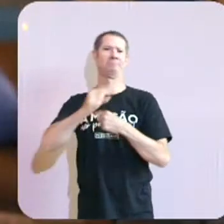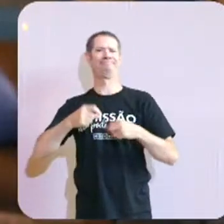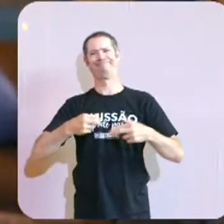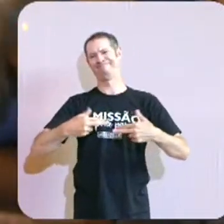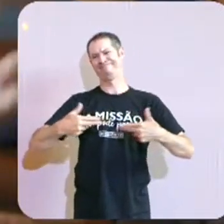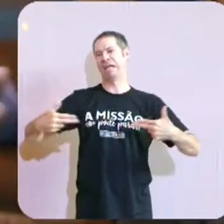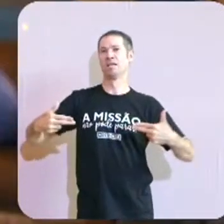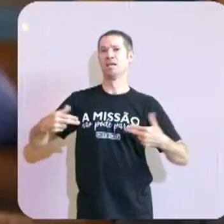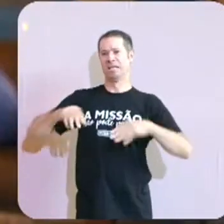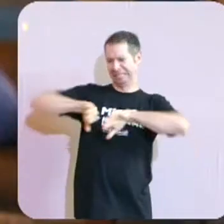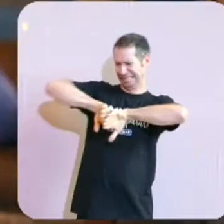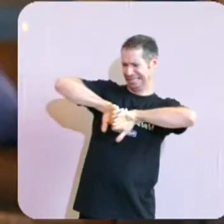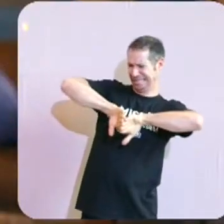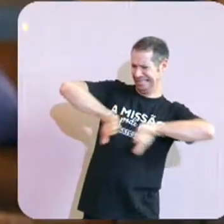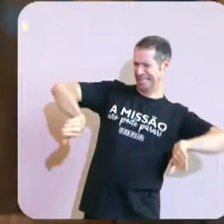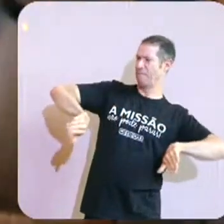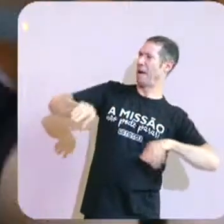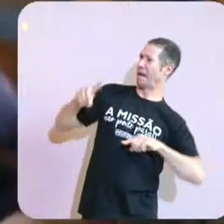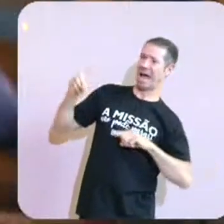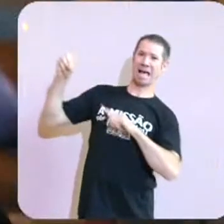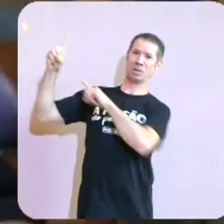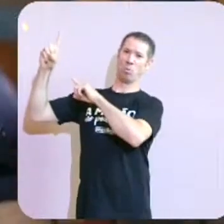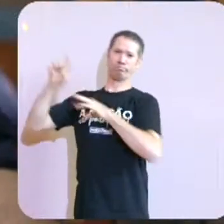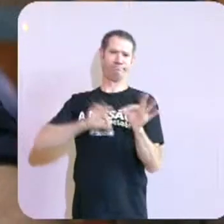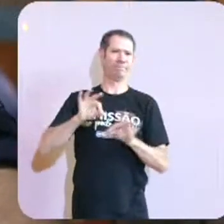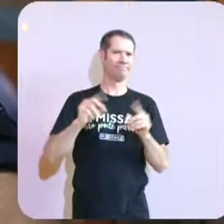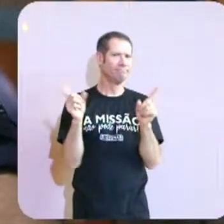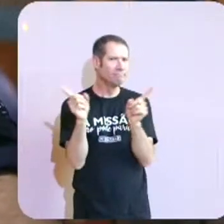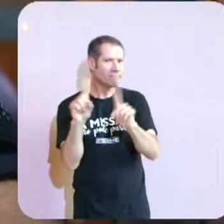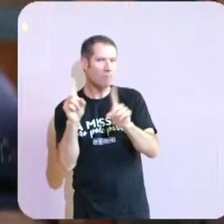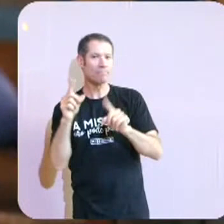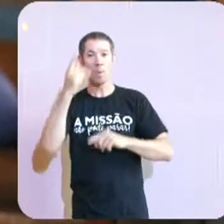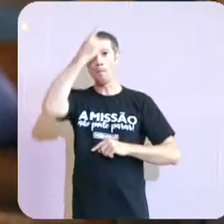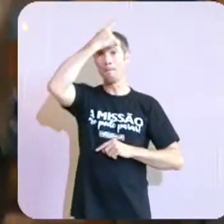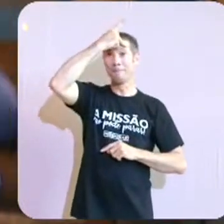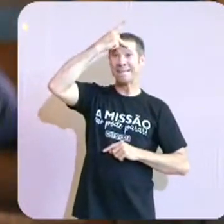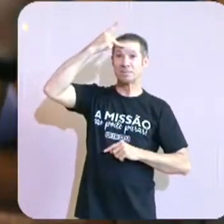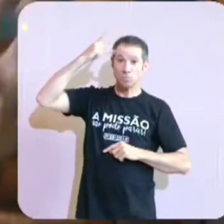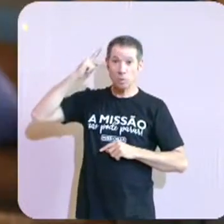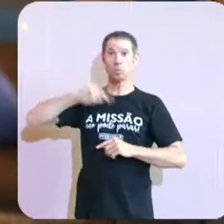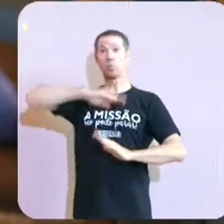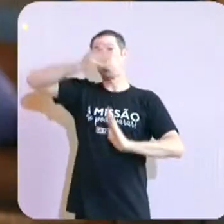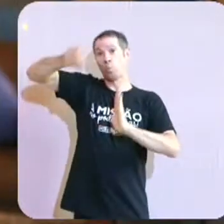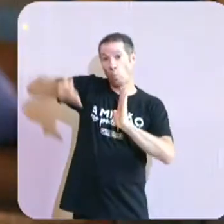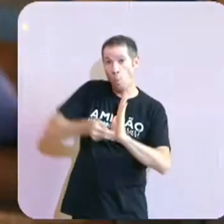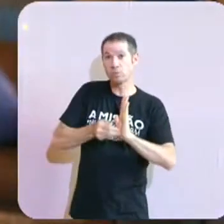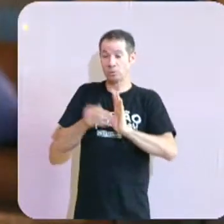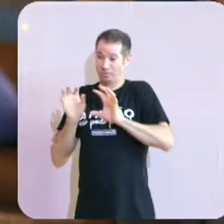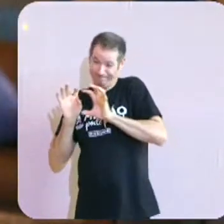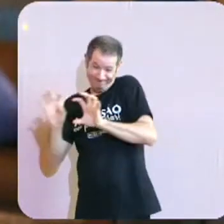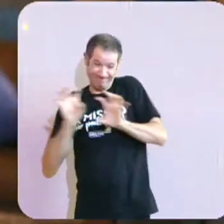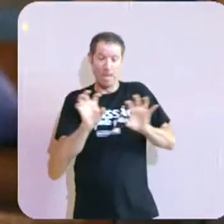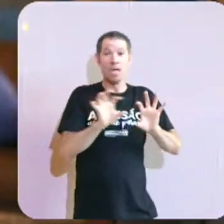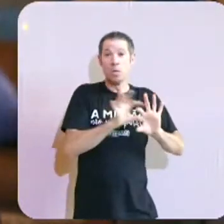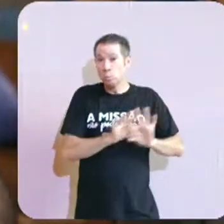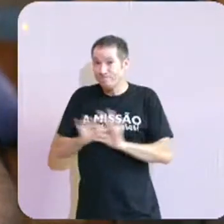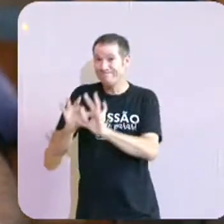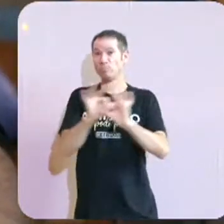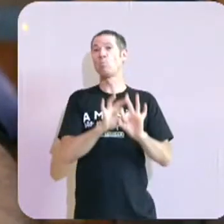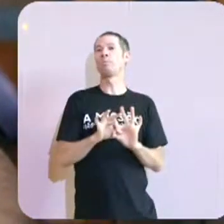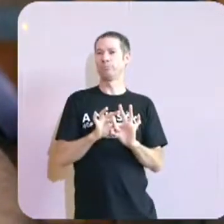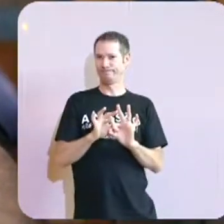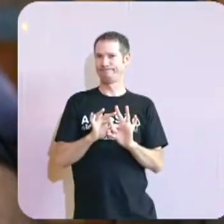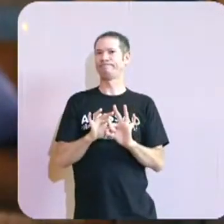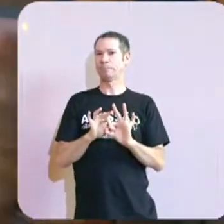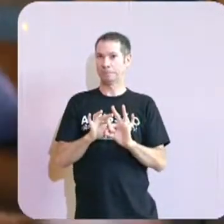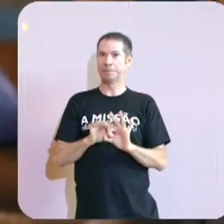vai separar ou que vai trazer isenção para alguma pessoa. Todos nós estamos enfrentando juntos essa que é